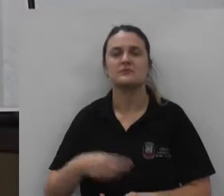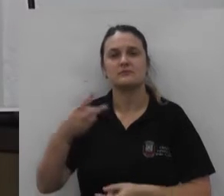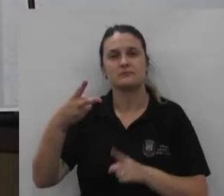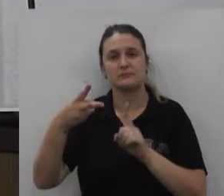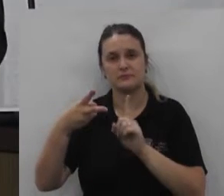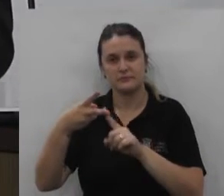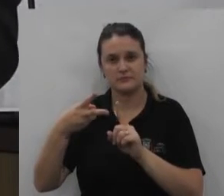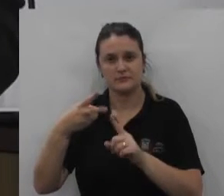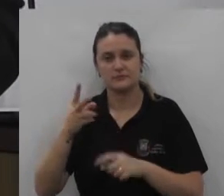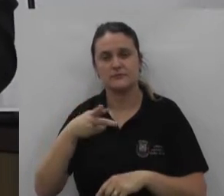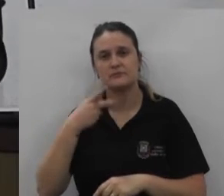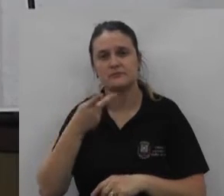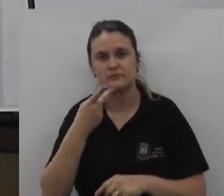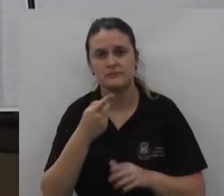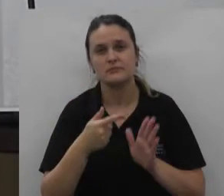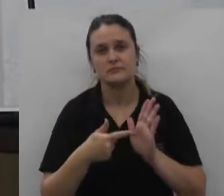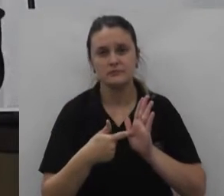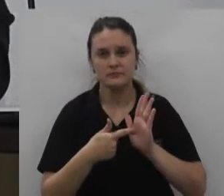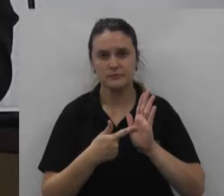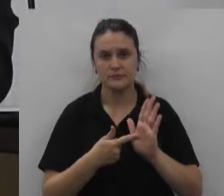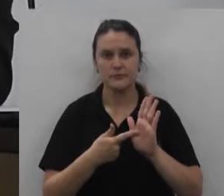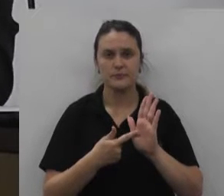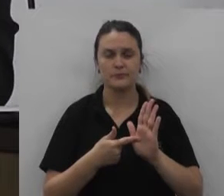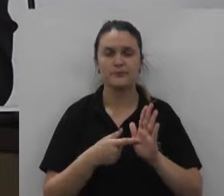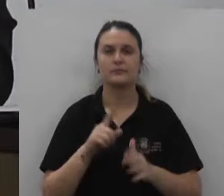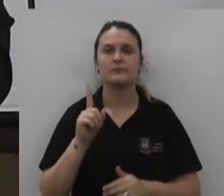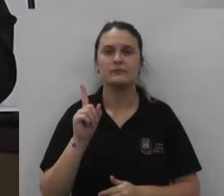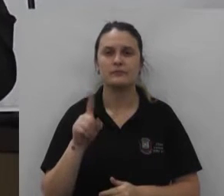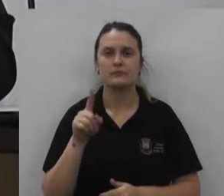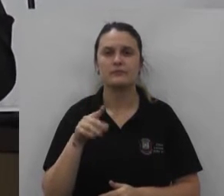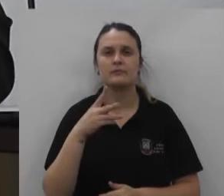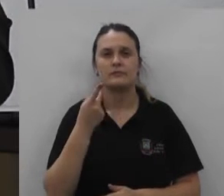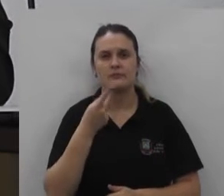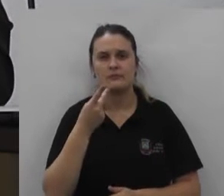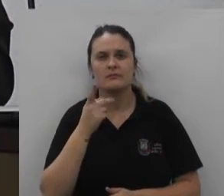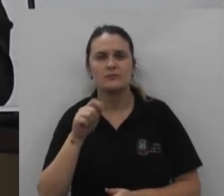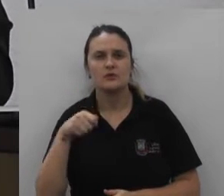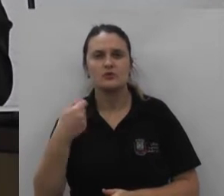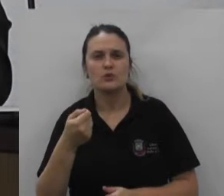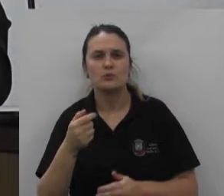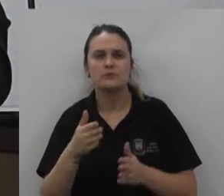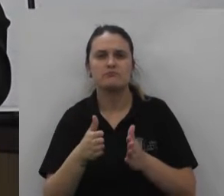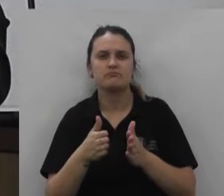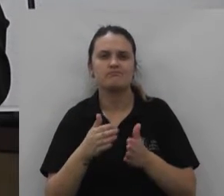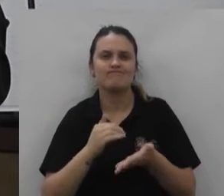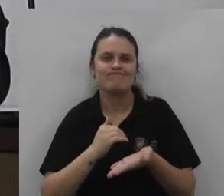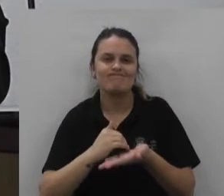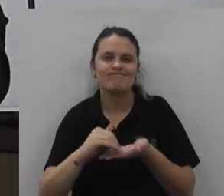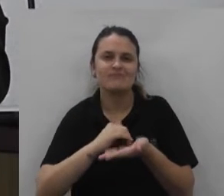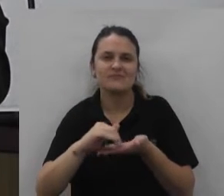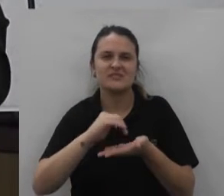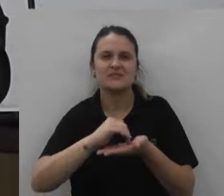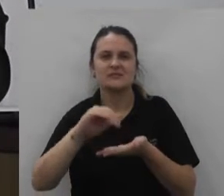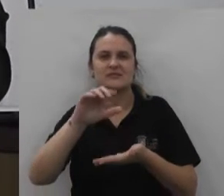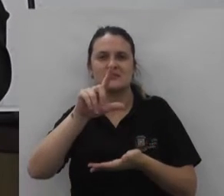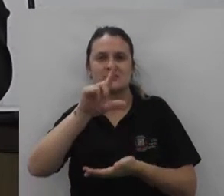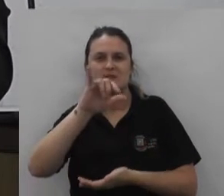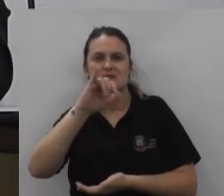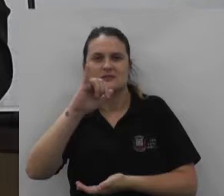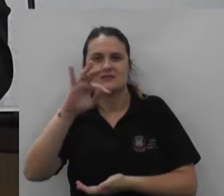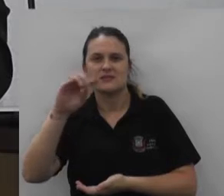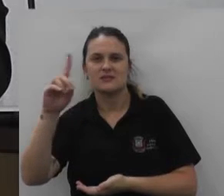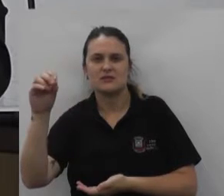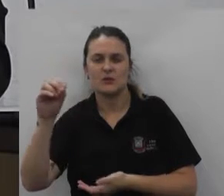O segundo tópico que eu tenho a apresentar aqui é sobre a licitação das